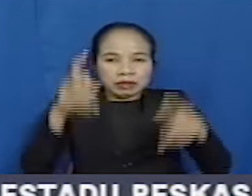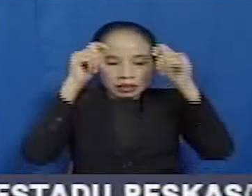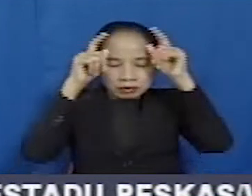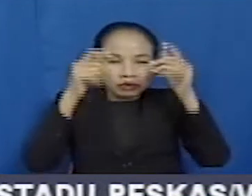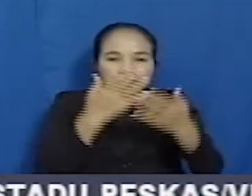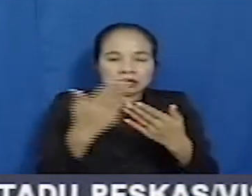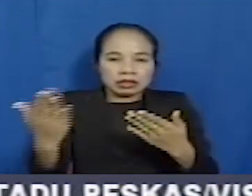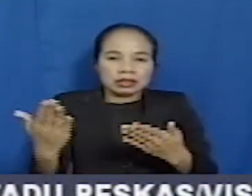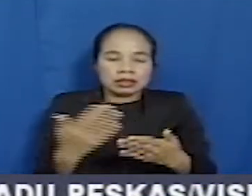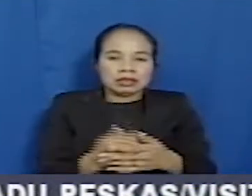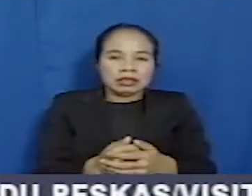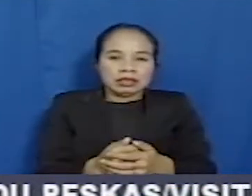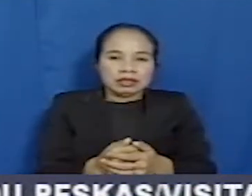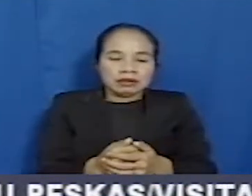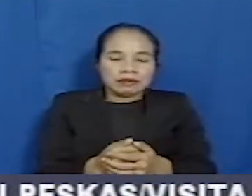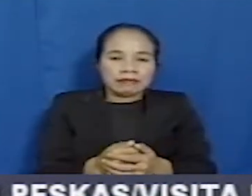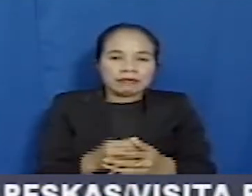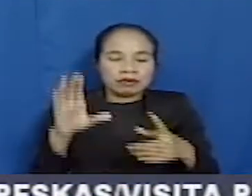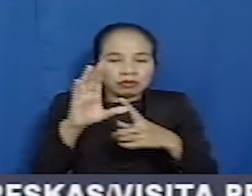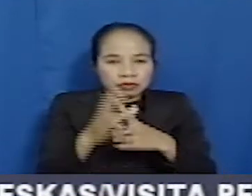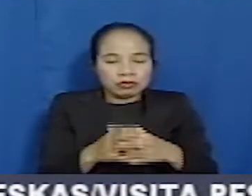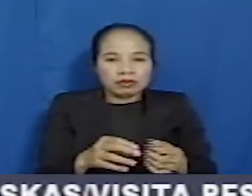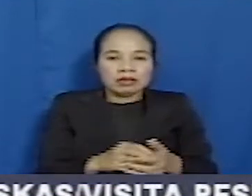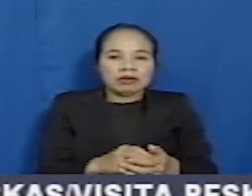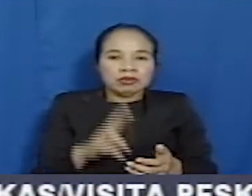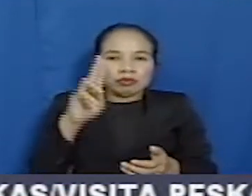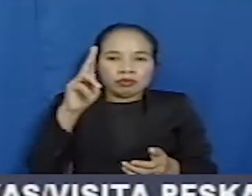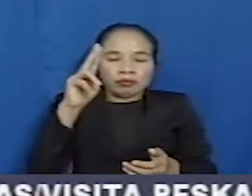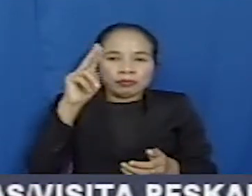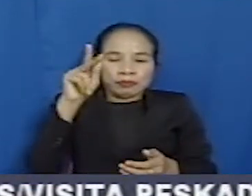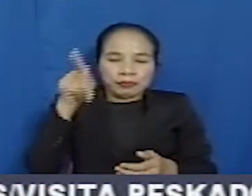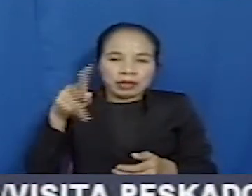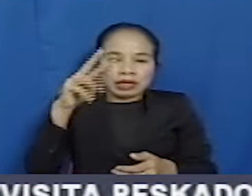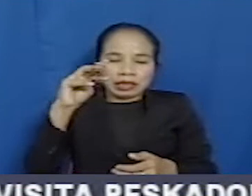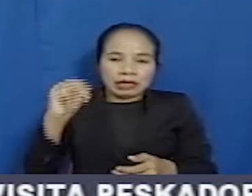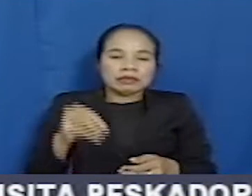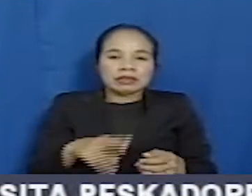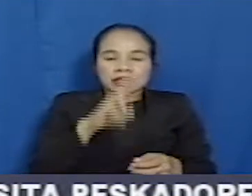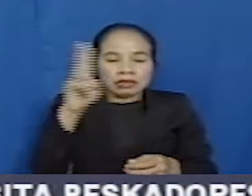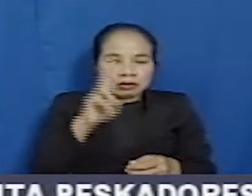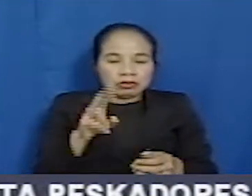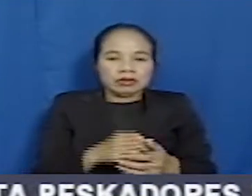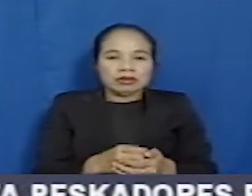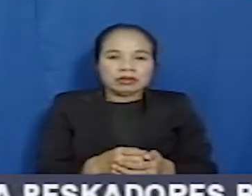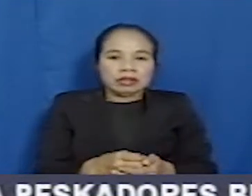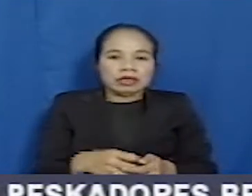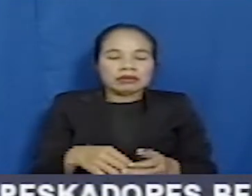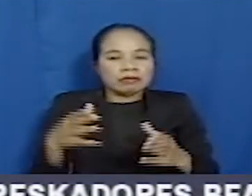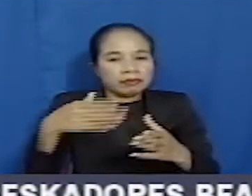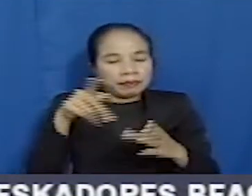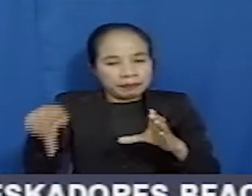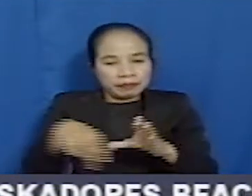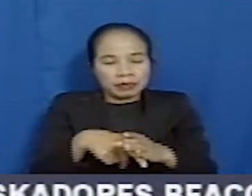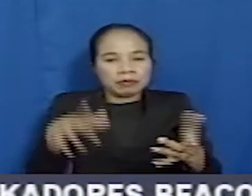recurso natural, mas uma prioridade no UPM se usa posto e a crema a fiscaliza